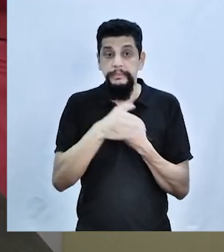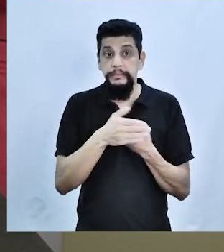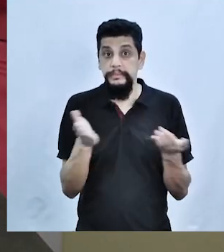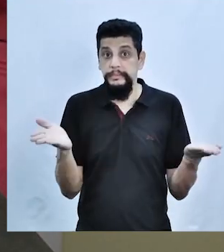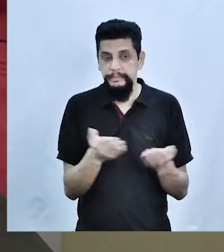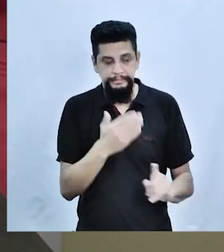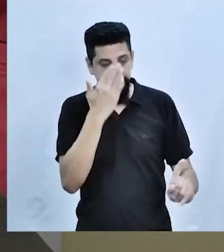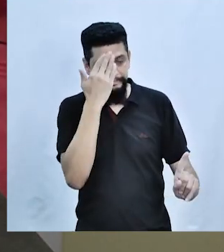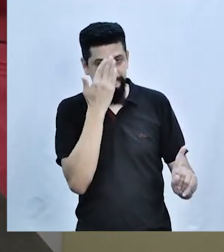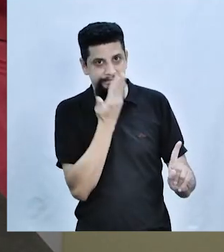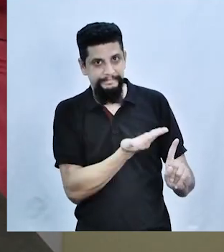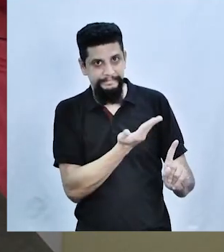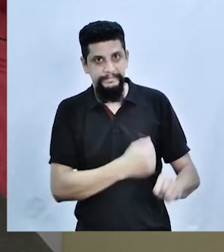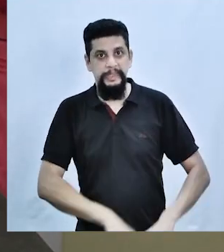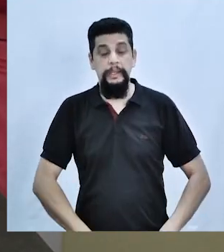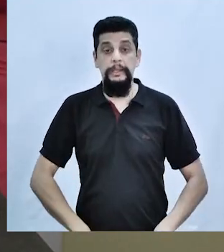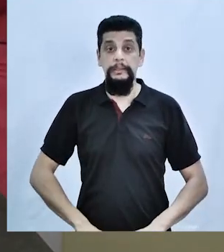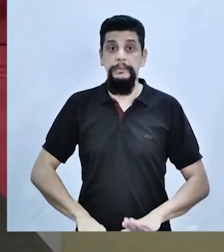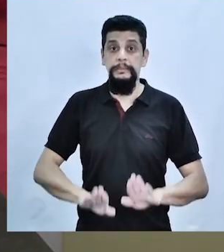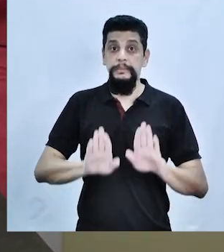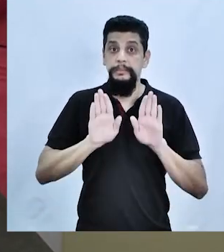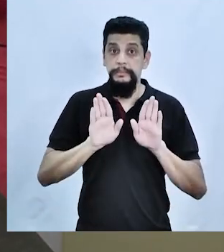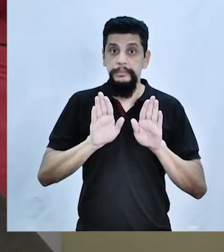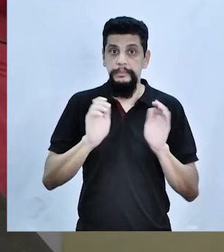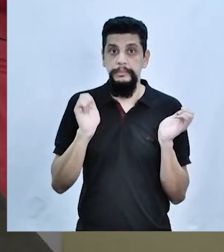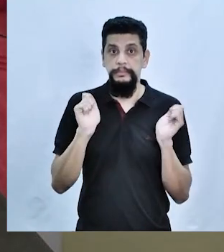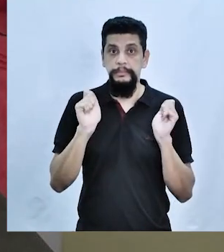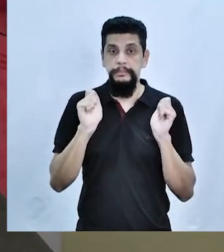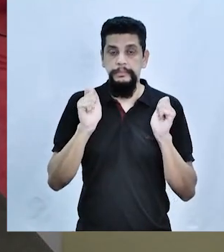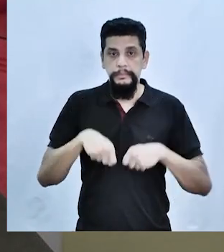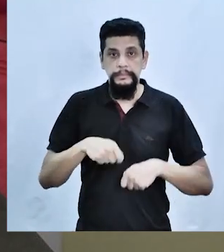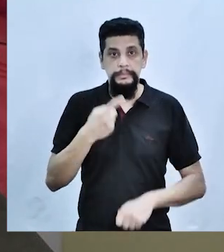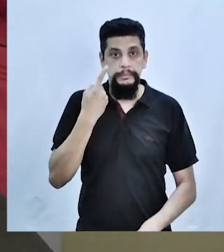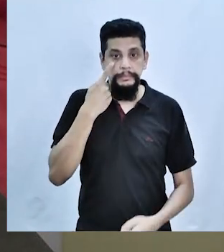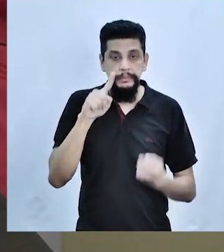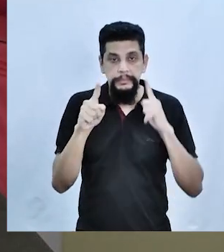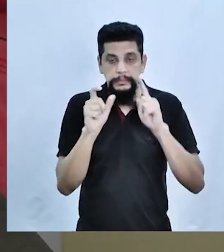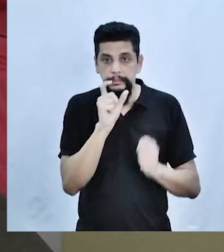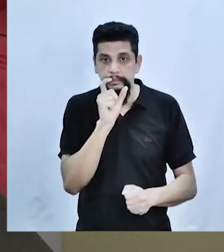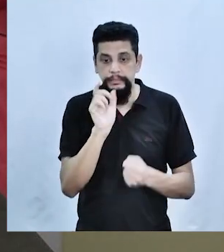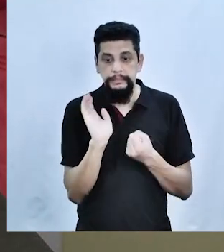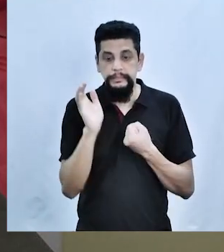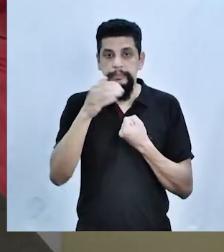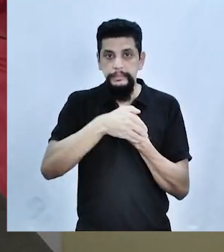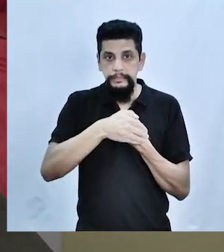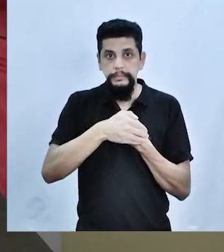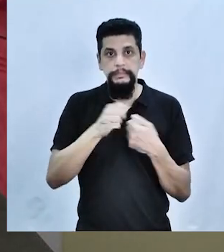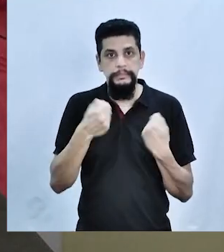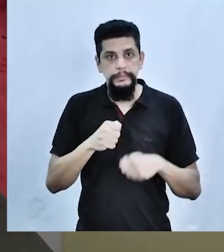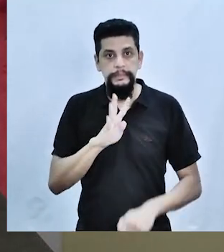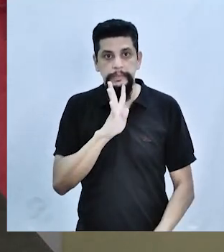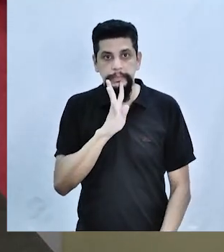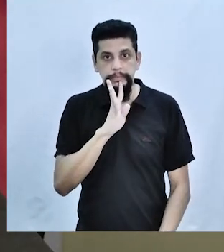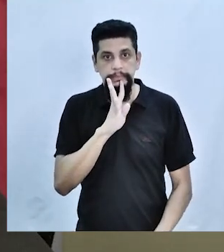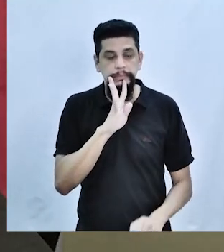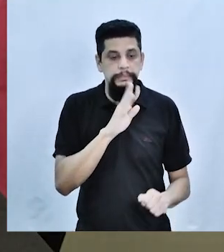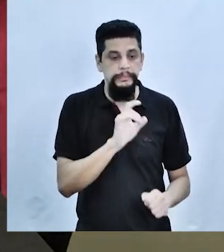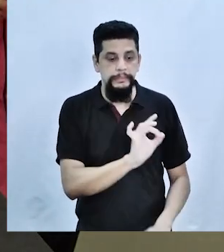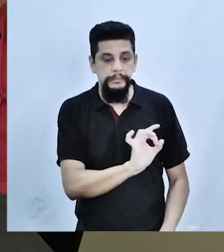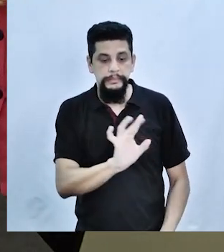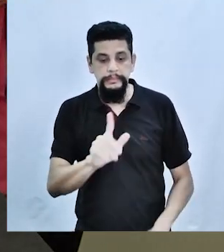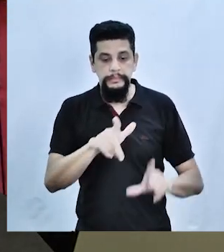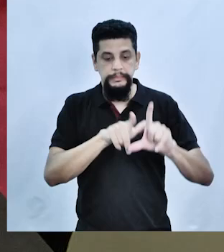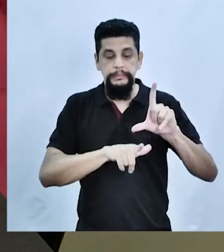de hoje. Muito obrigada. Bom, mas para a gente poder descobrir essa palavra secreta, a gente vai ter que conhecer